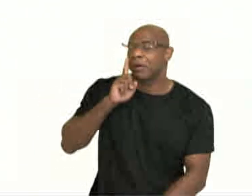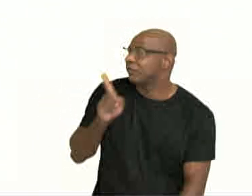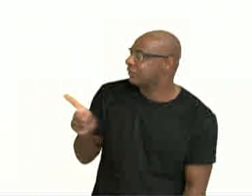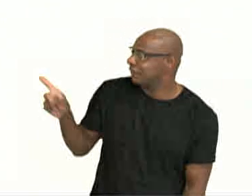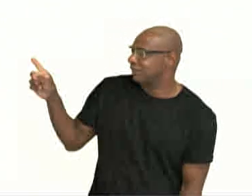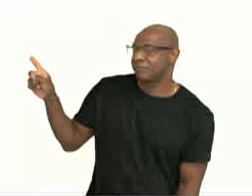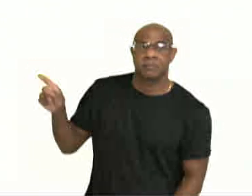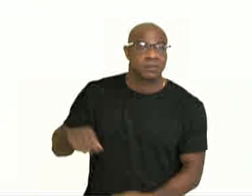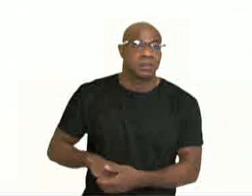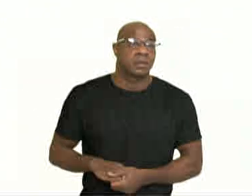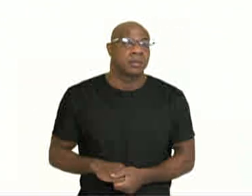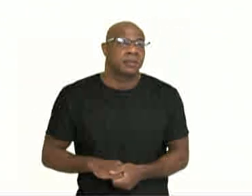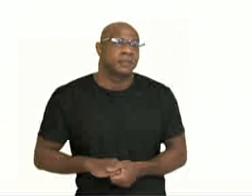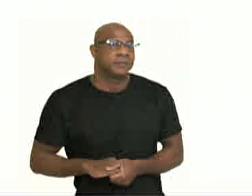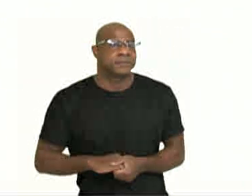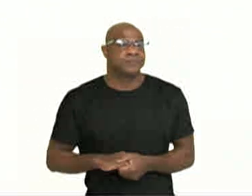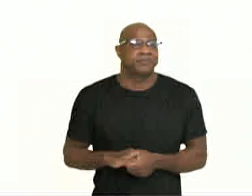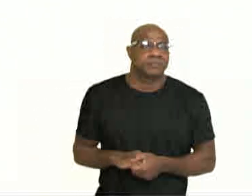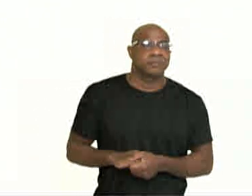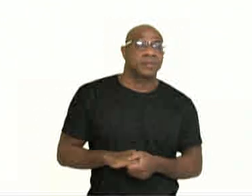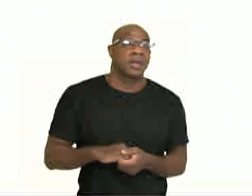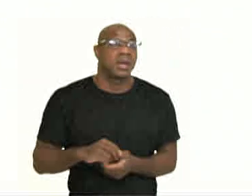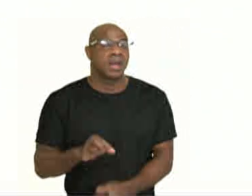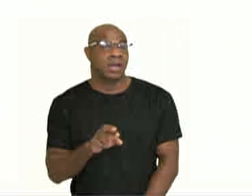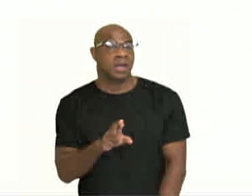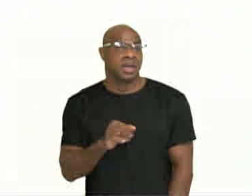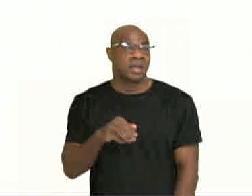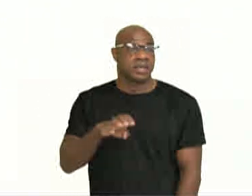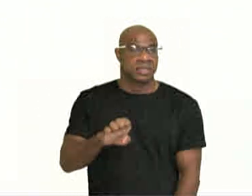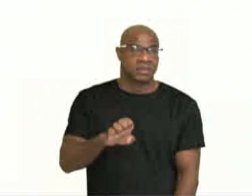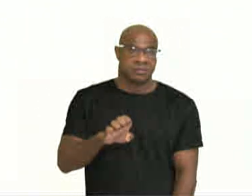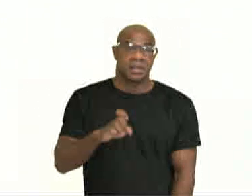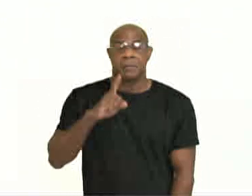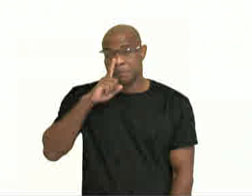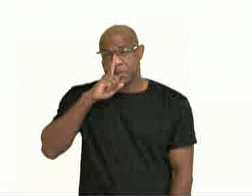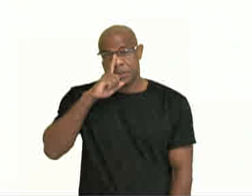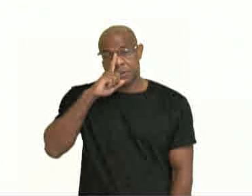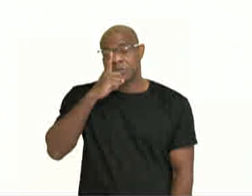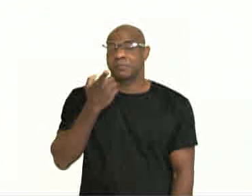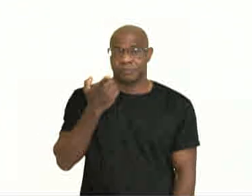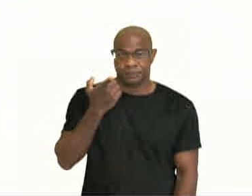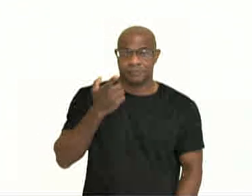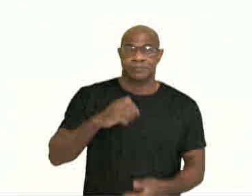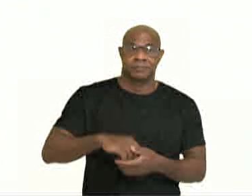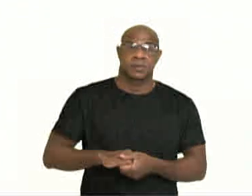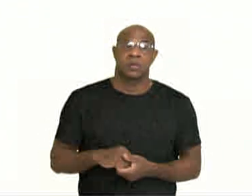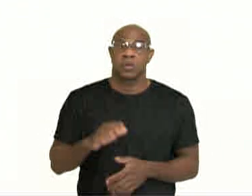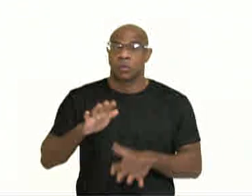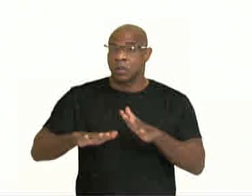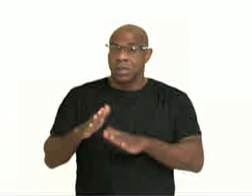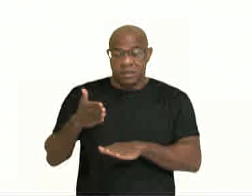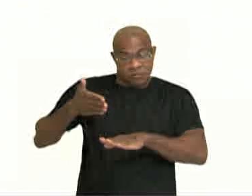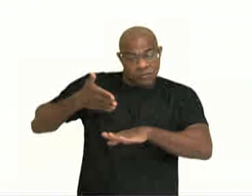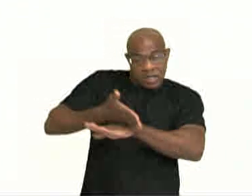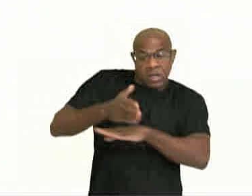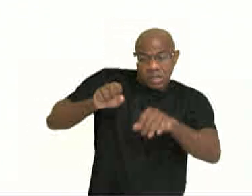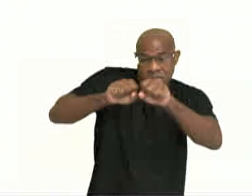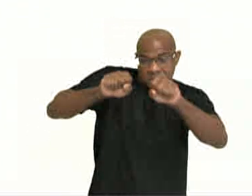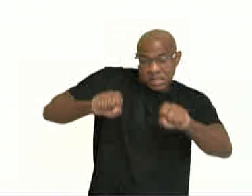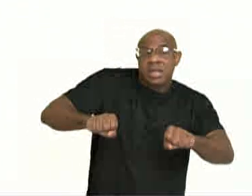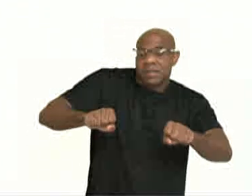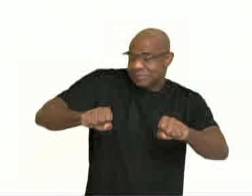isso é um crime, cybercrime. Essas práticas podem envolver invasões de sistema,